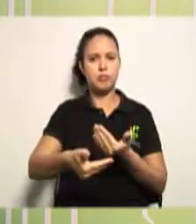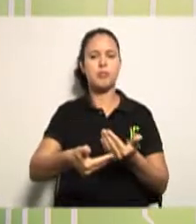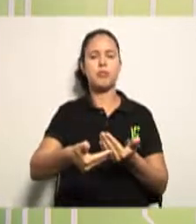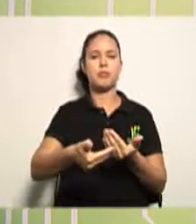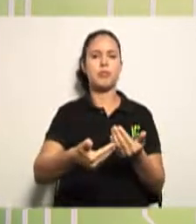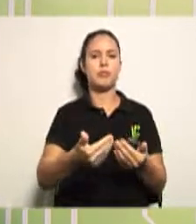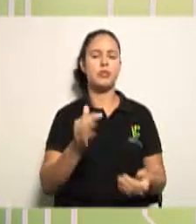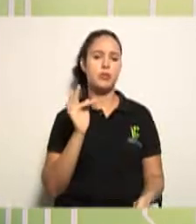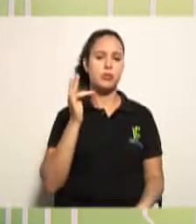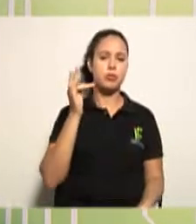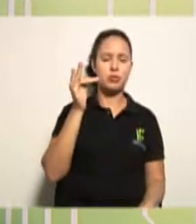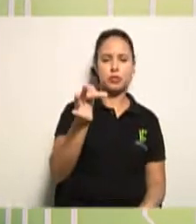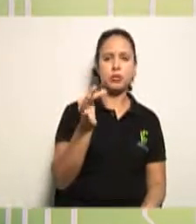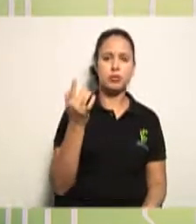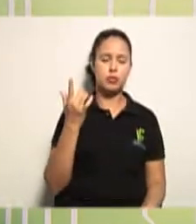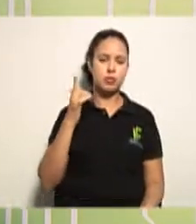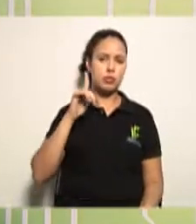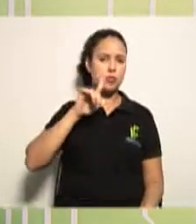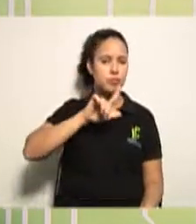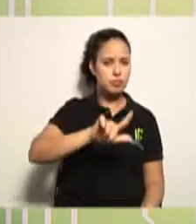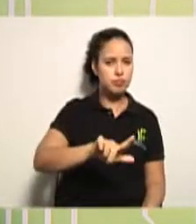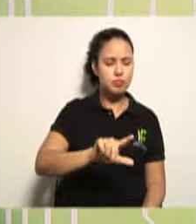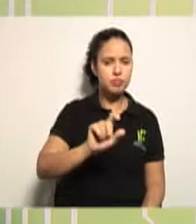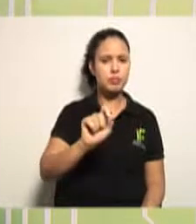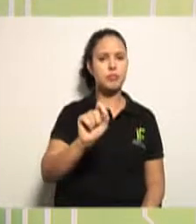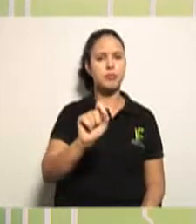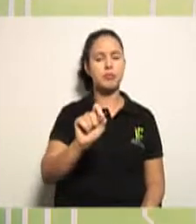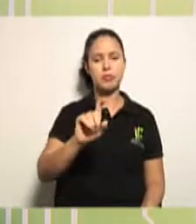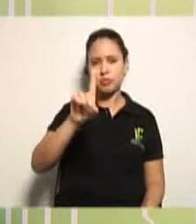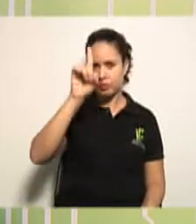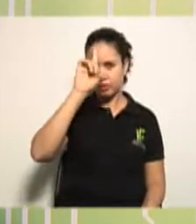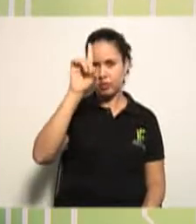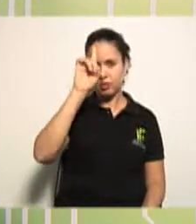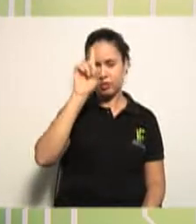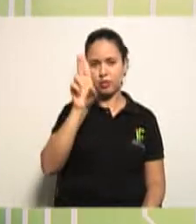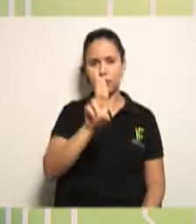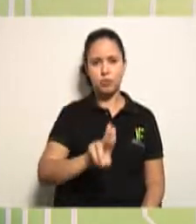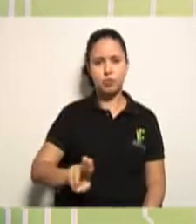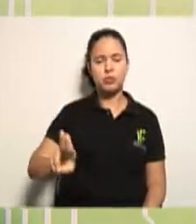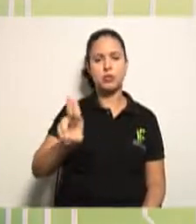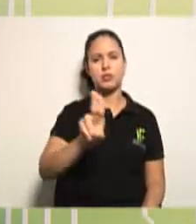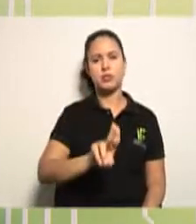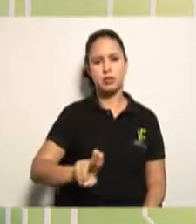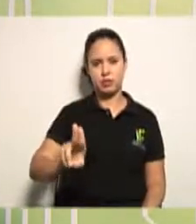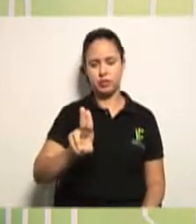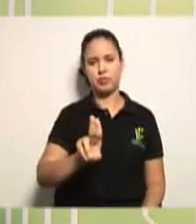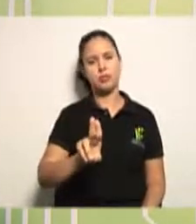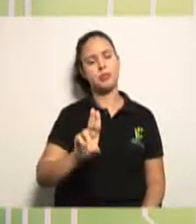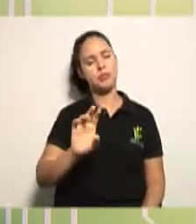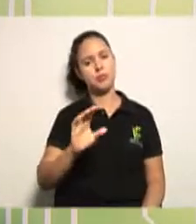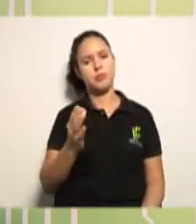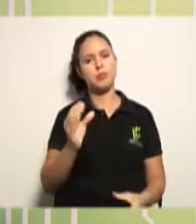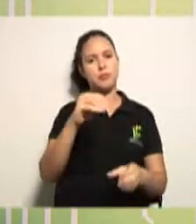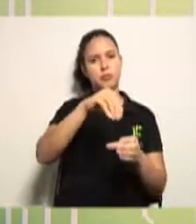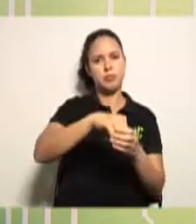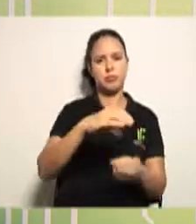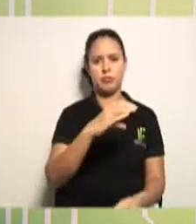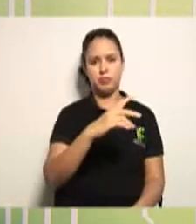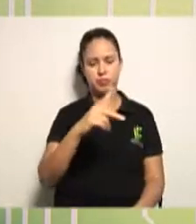vocês exercitam no dia a dia as funções dentro de uma cooperativa ou dentro de uma